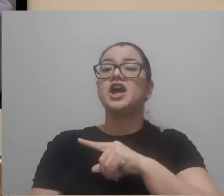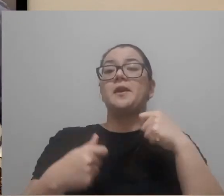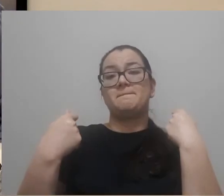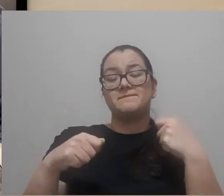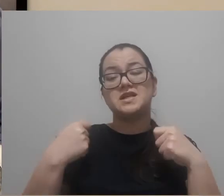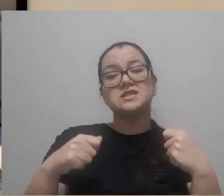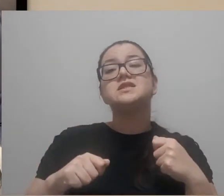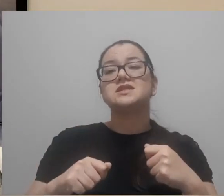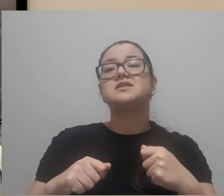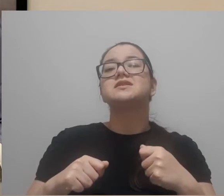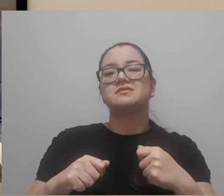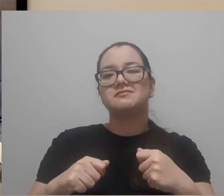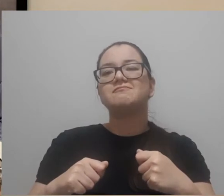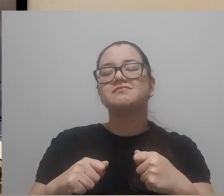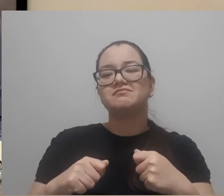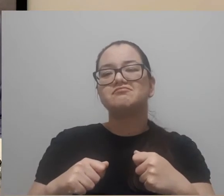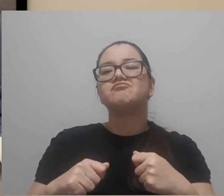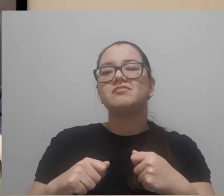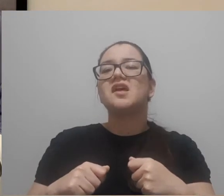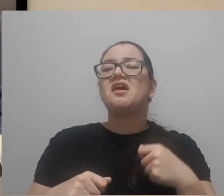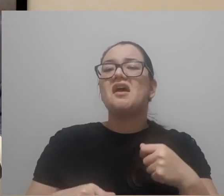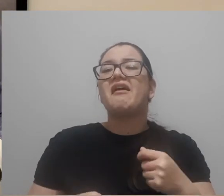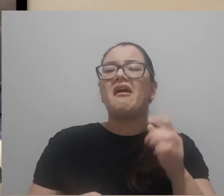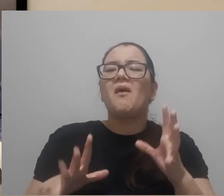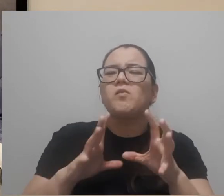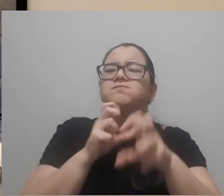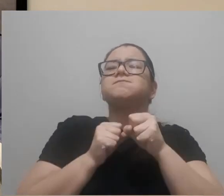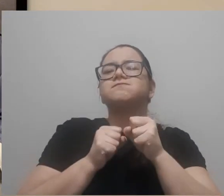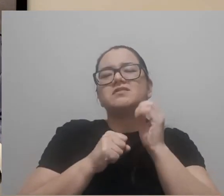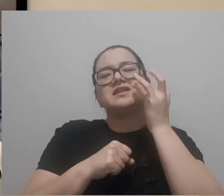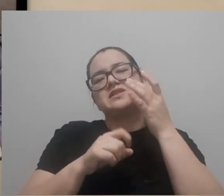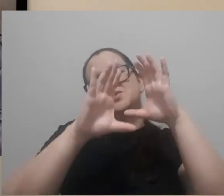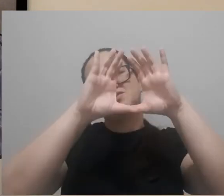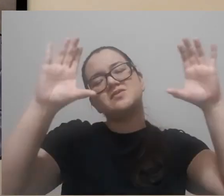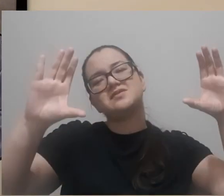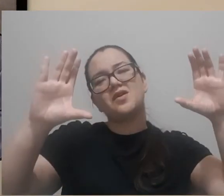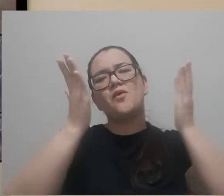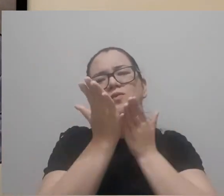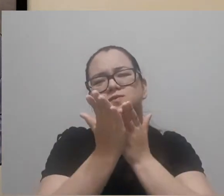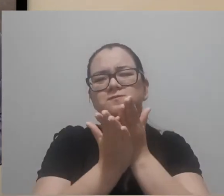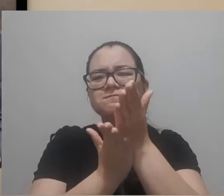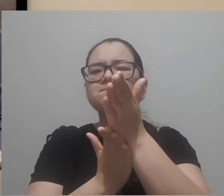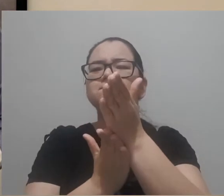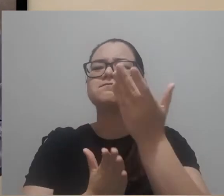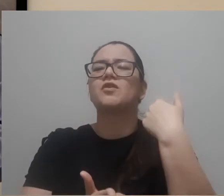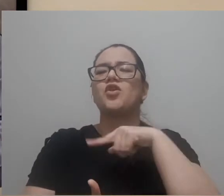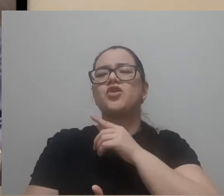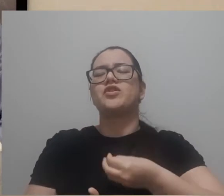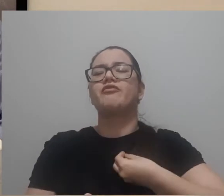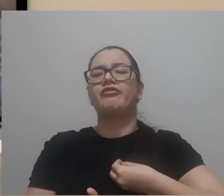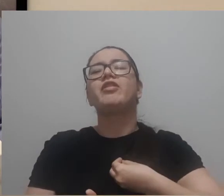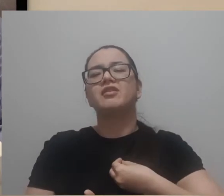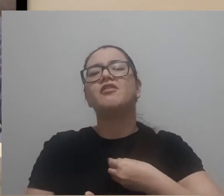tudo isso e alinhar o nosso coração e a nossa vida, para que os nossos tesouros